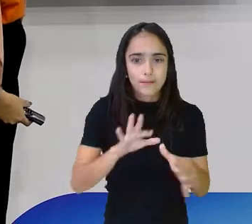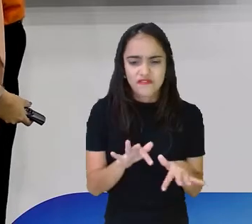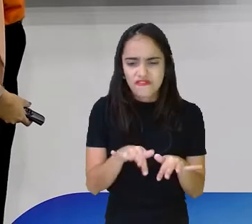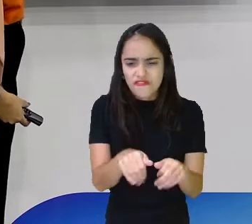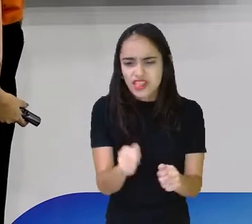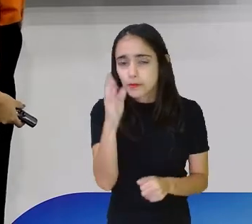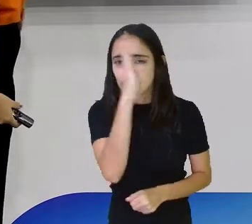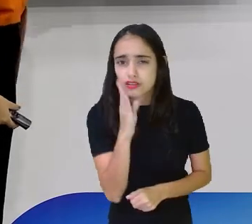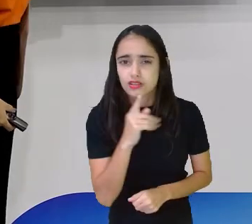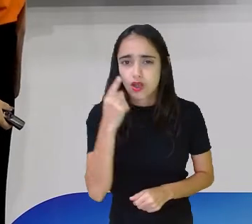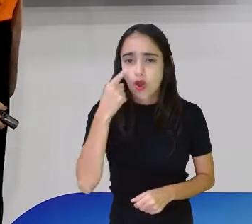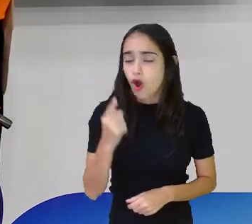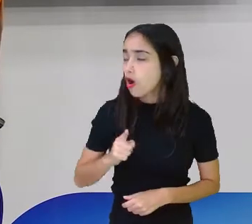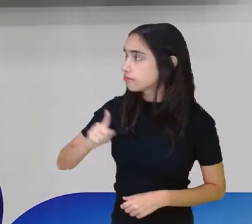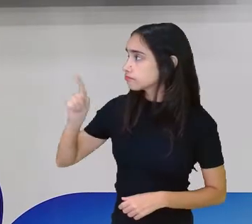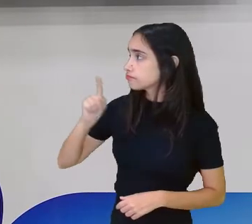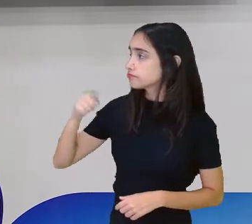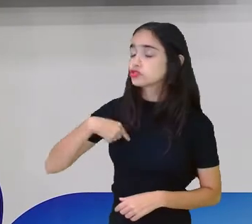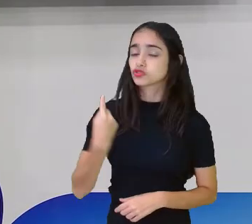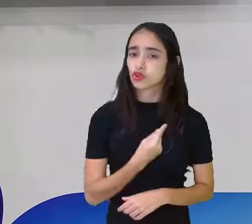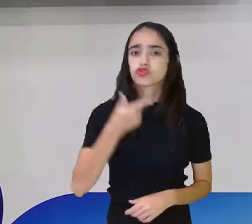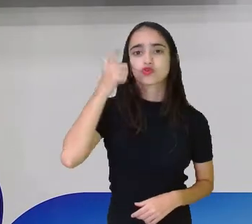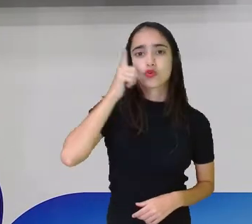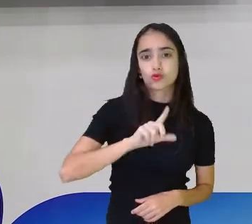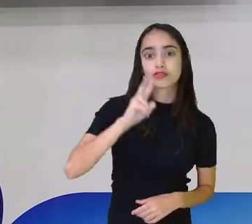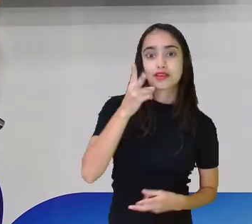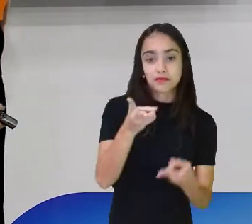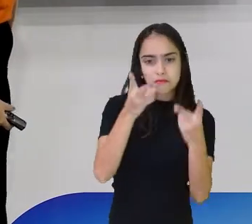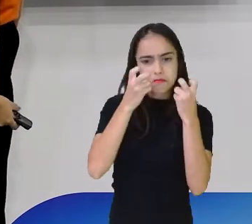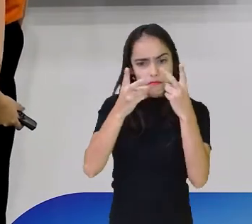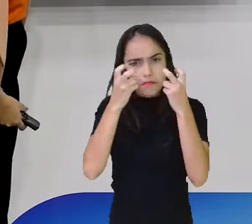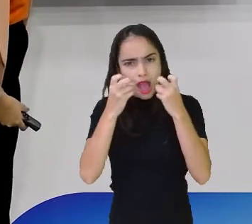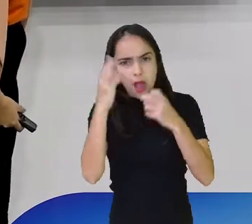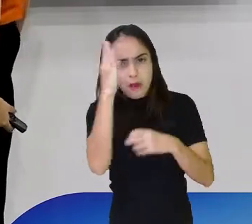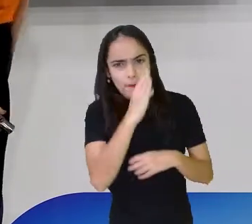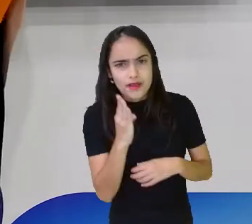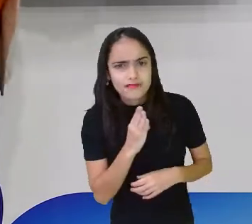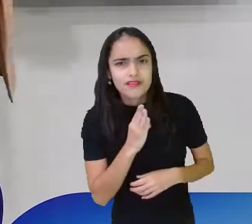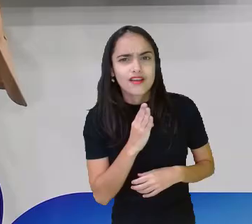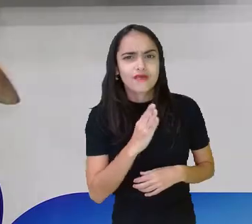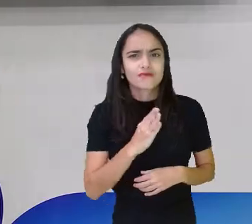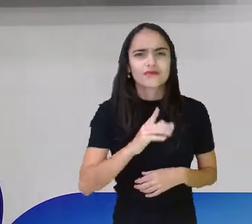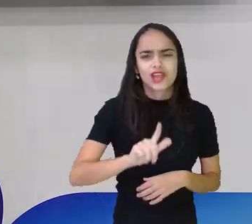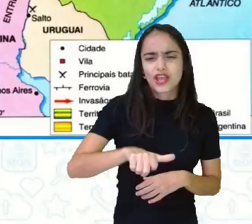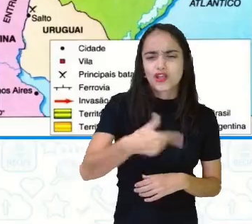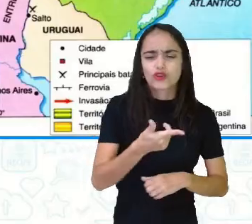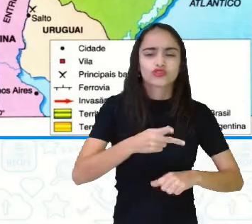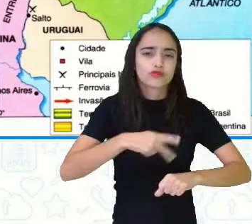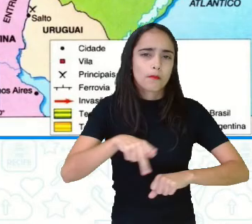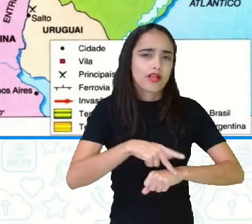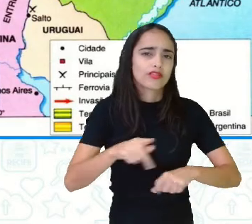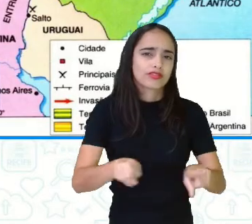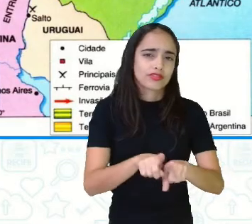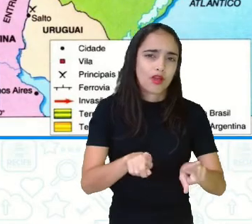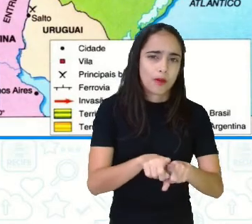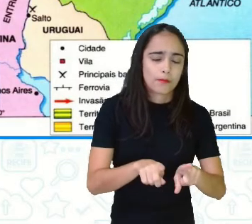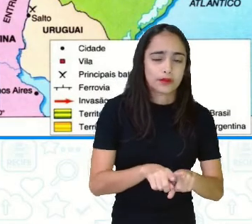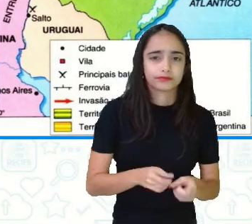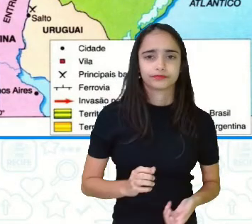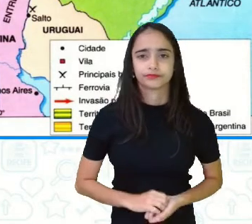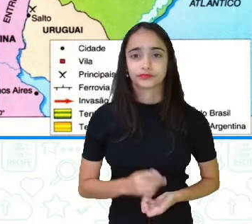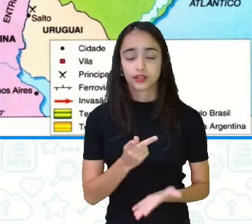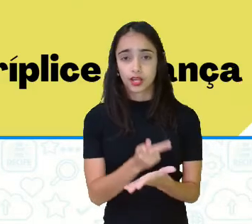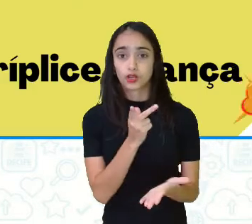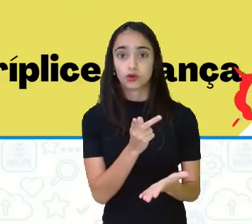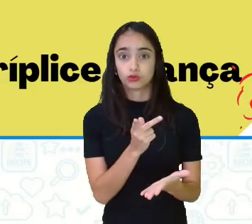a gente está vendo o Brasil, a gente está vendo a Argentina, o Uruguai e o Paraguai. Aconteceu naquele território que a